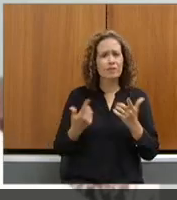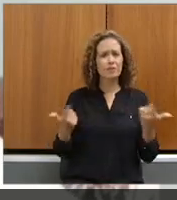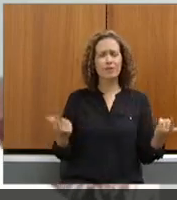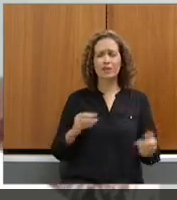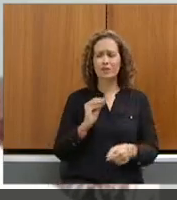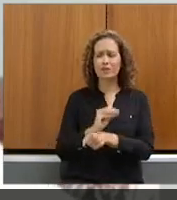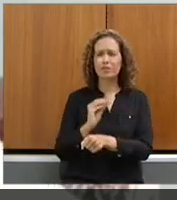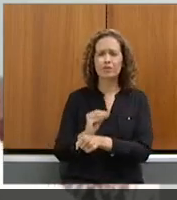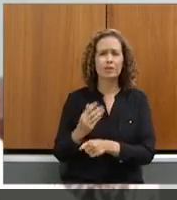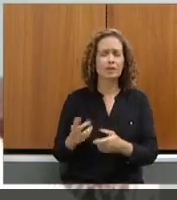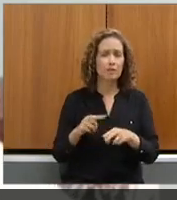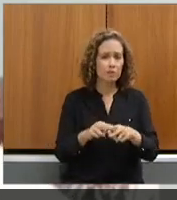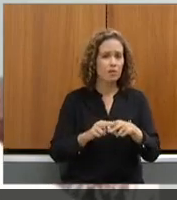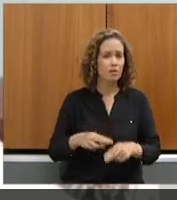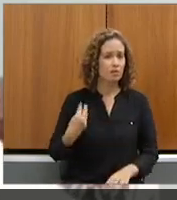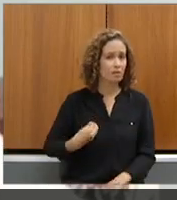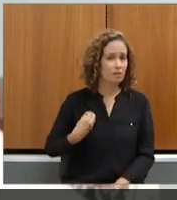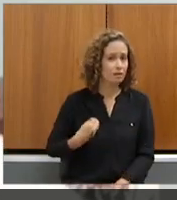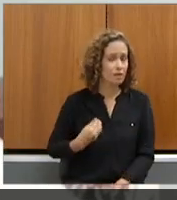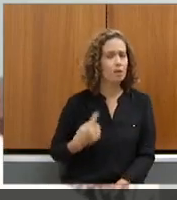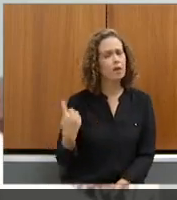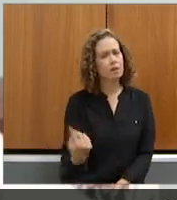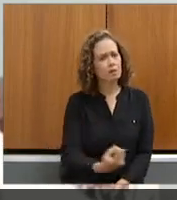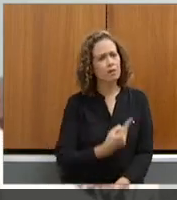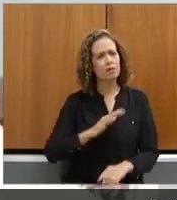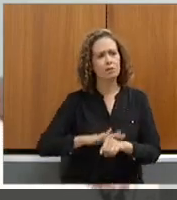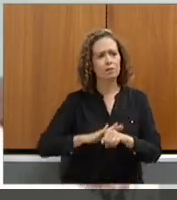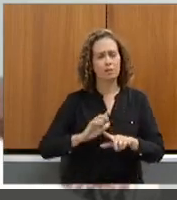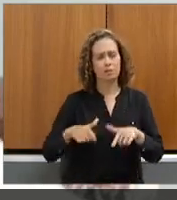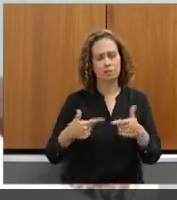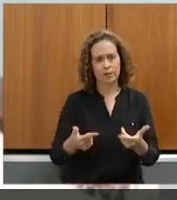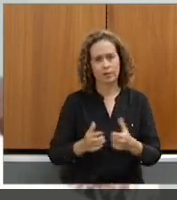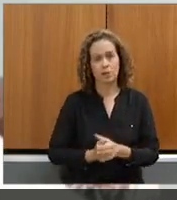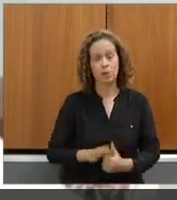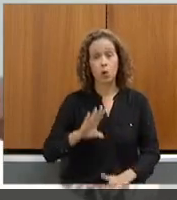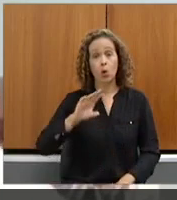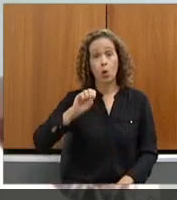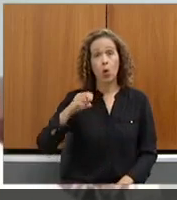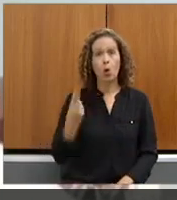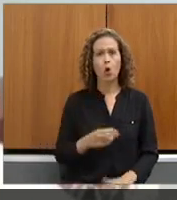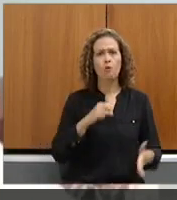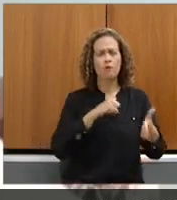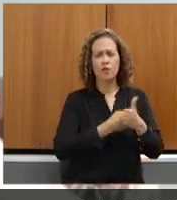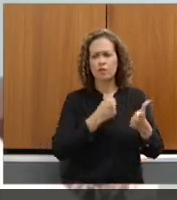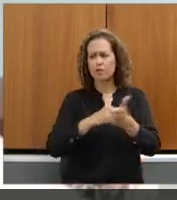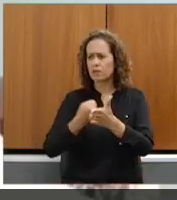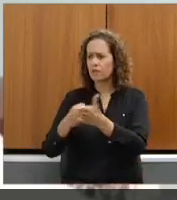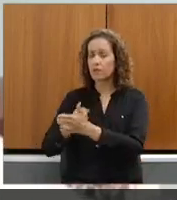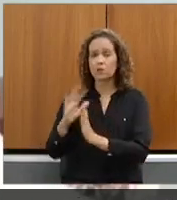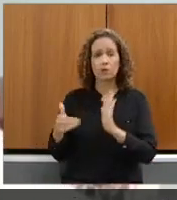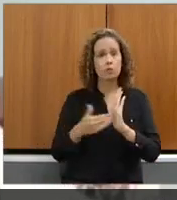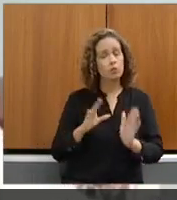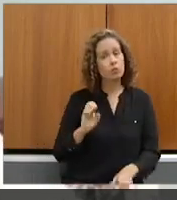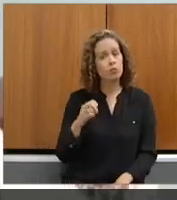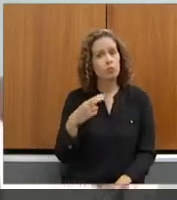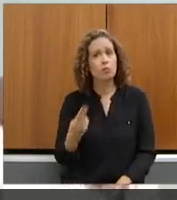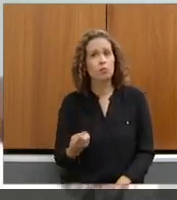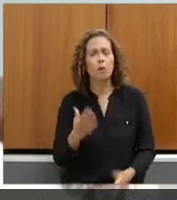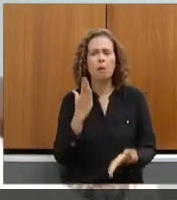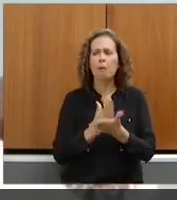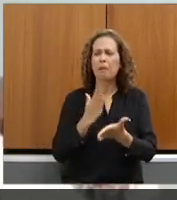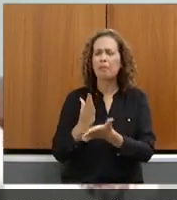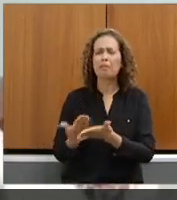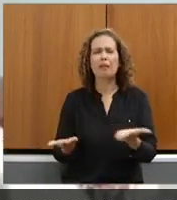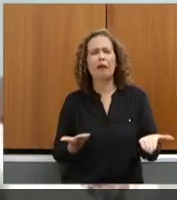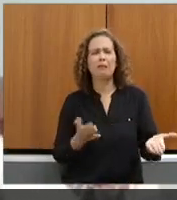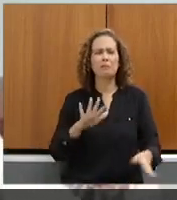esse cuidado esse mutirão pela vida que nós já estamos fazendo com fecha tudo para passar logo essa fase ou então fica essa coisa pelas